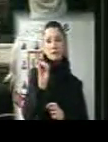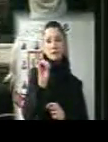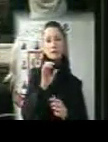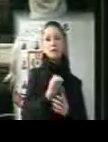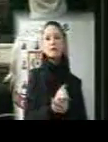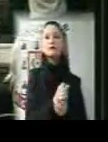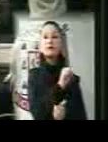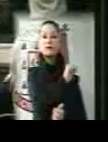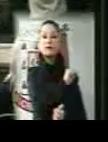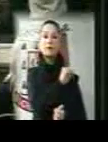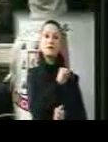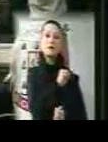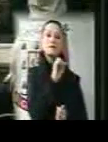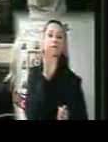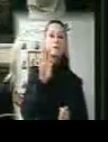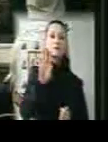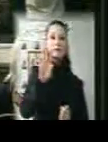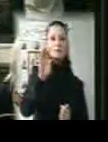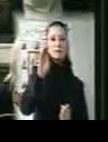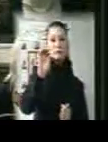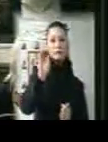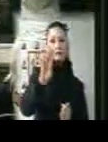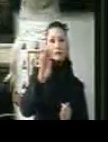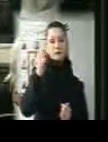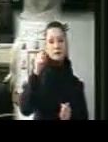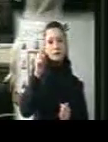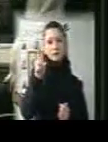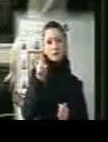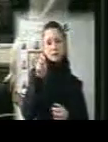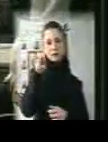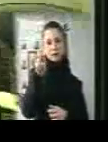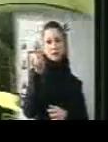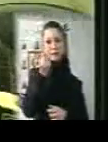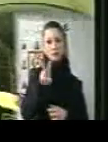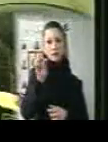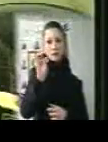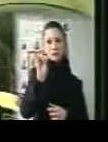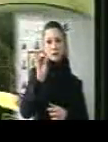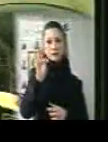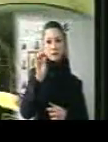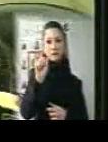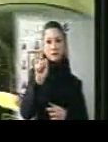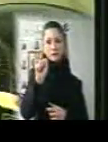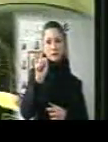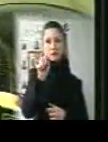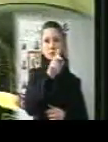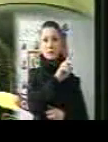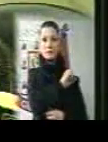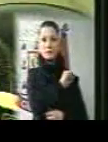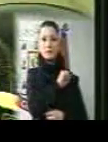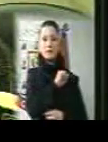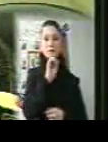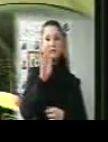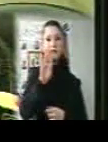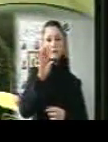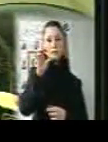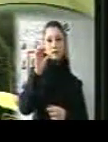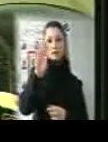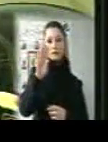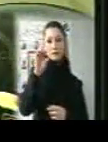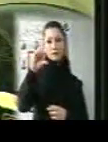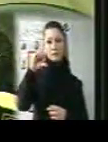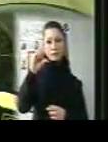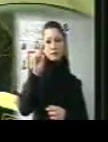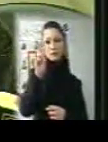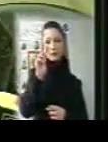Teixeira. Indicação número 448/15, de autoria do vereador Tita Belloli. Indicações números